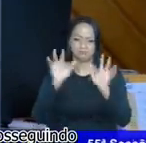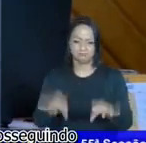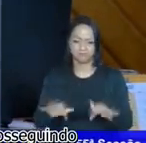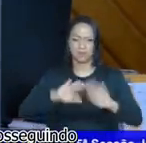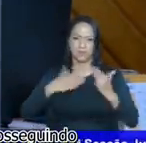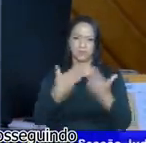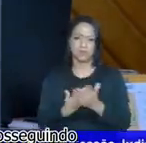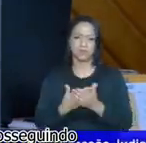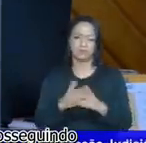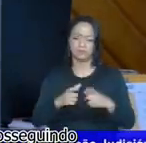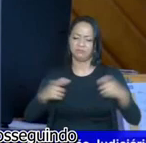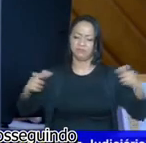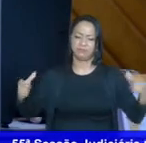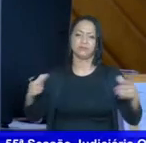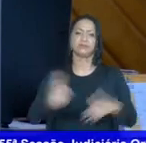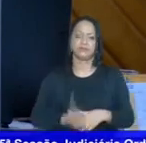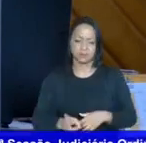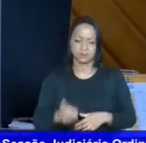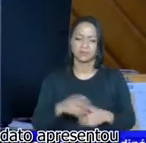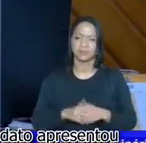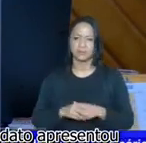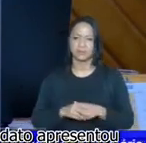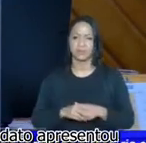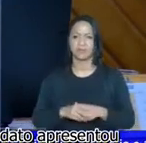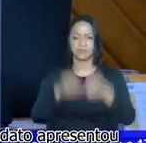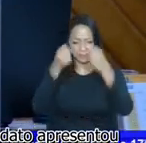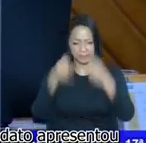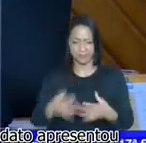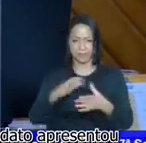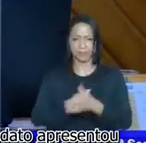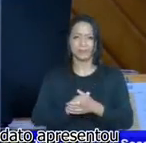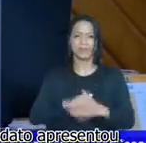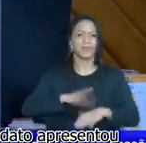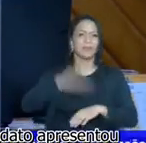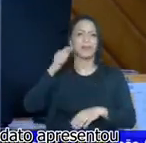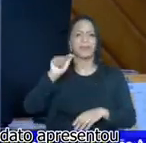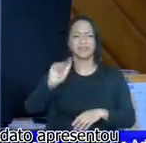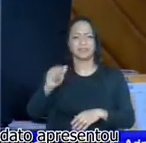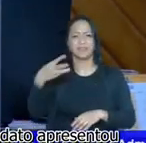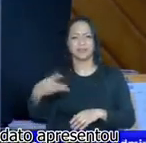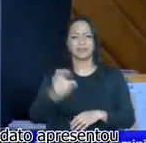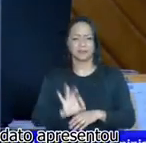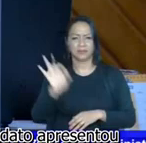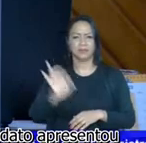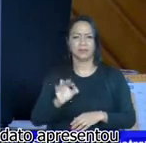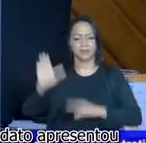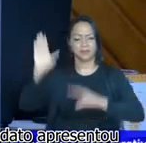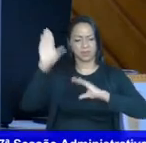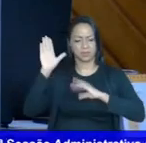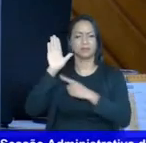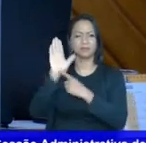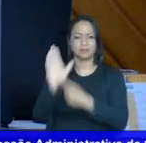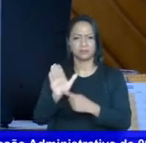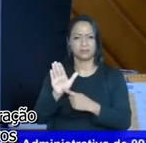a Corte do TRE. Prosseguindo, saliento que, no caso, mais de 73%. E o candidato